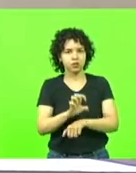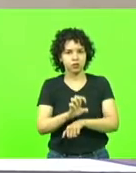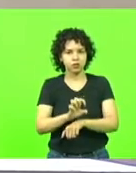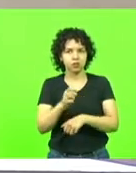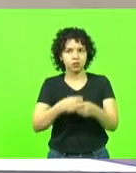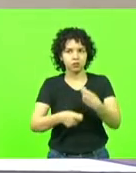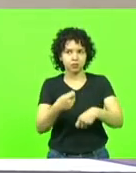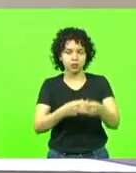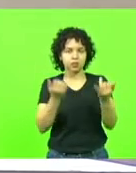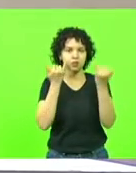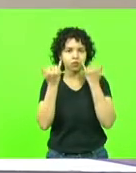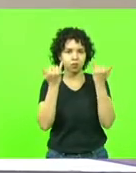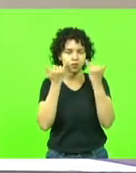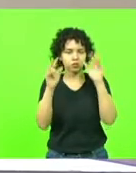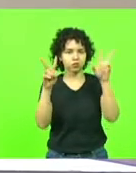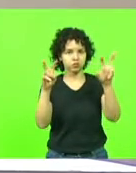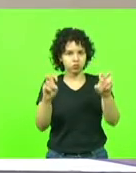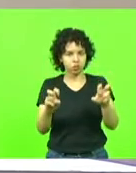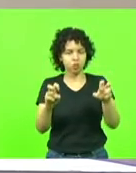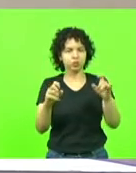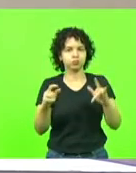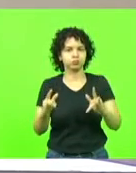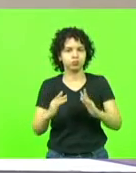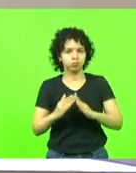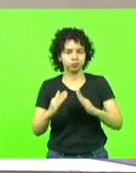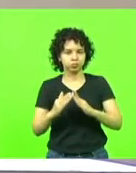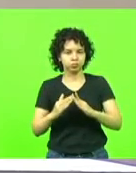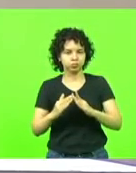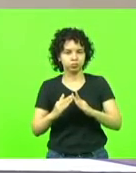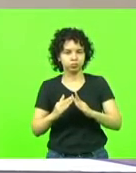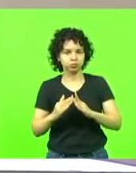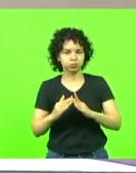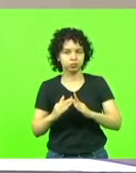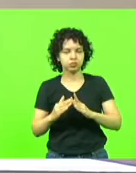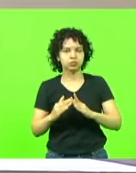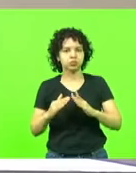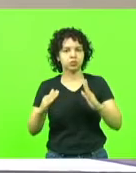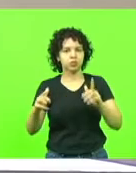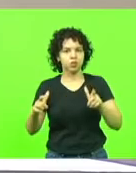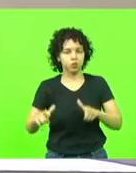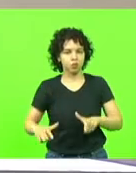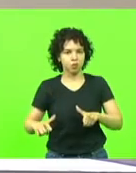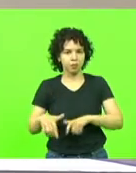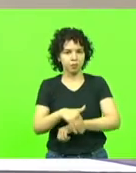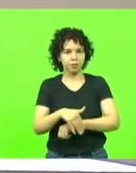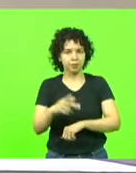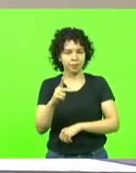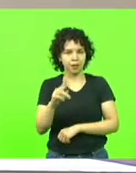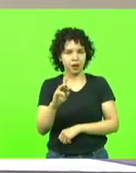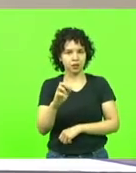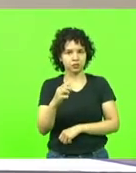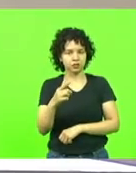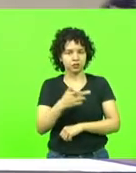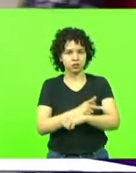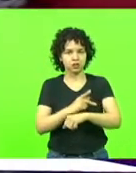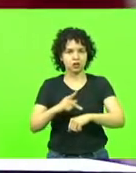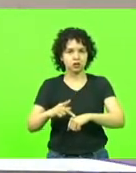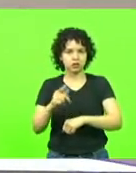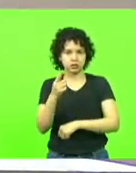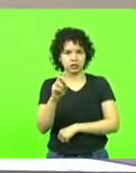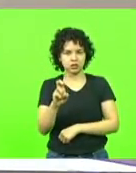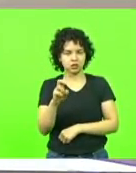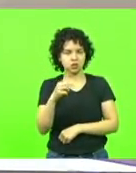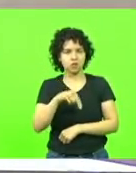do imóvel com endereço na Travessa Praça 15 de Novembro, número 15 e número